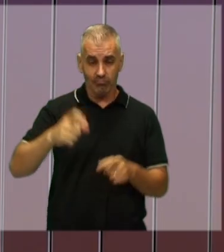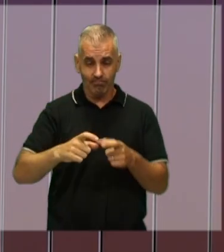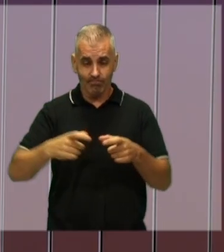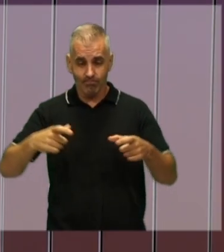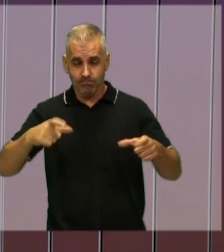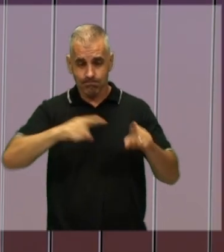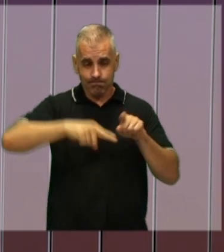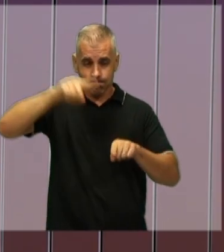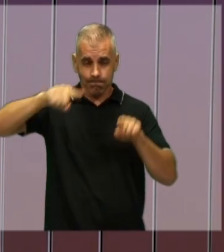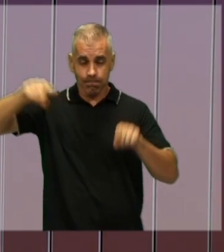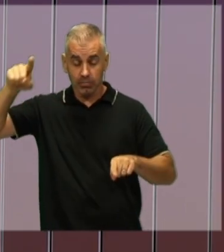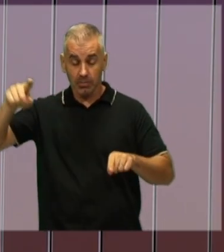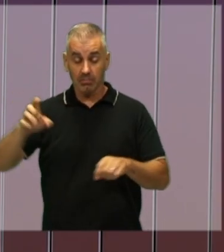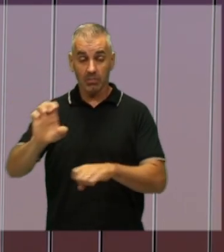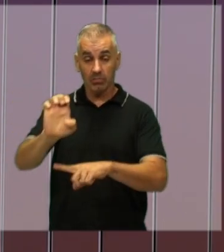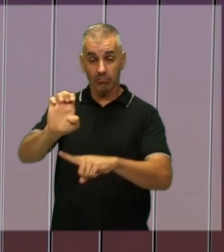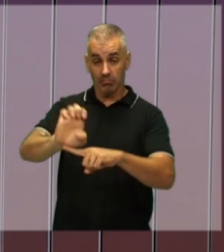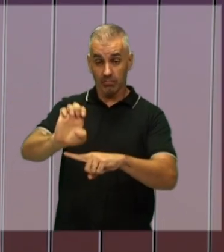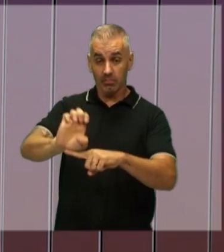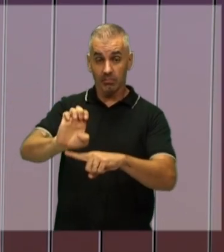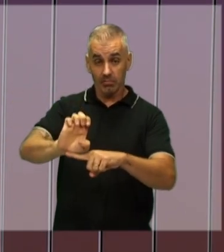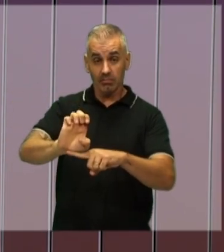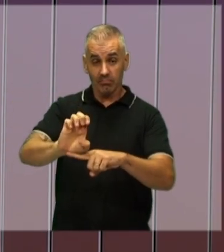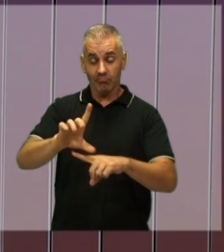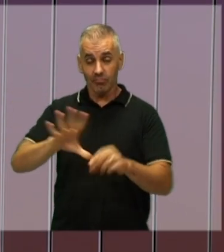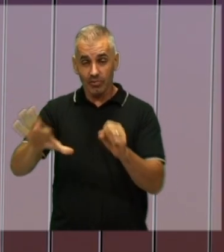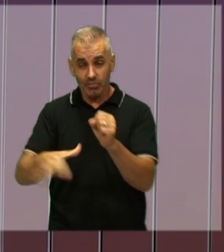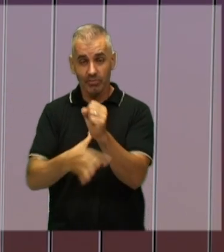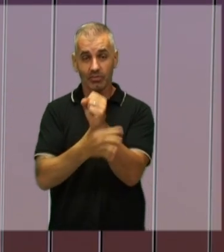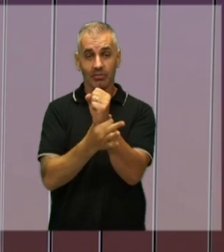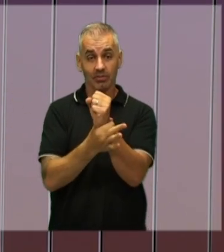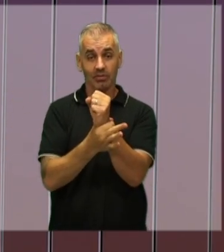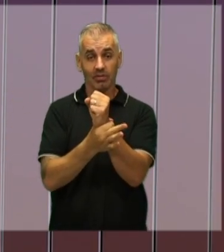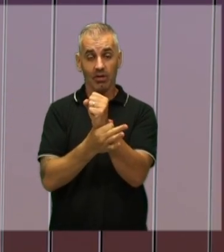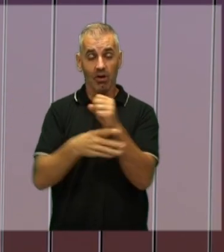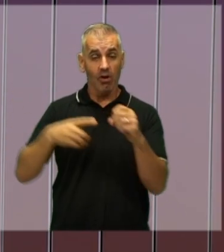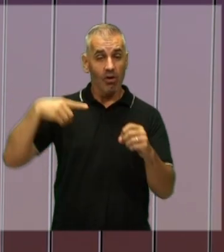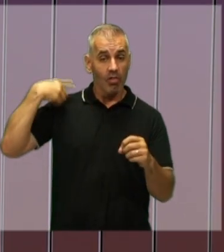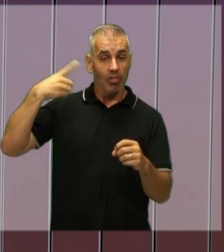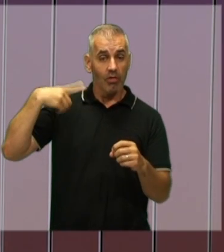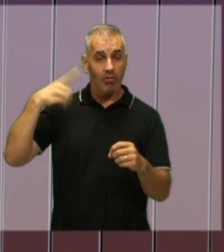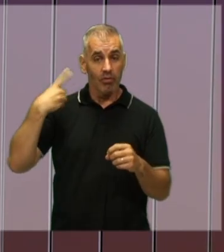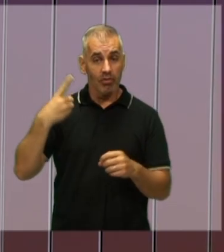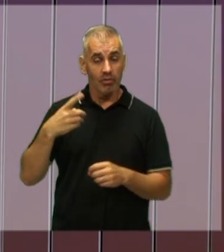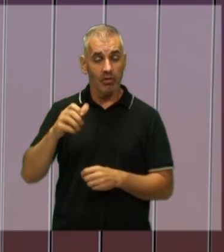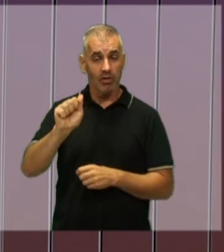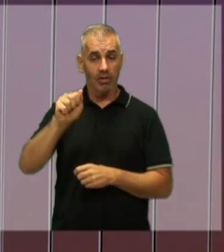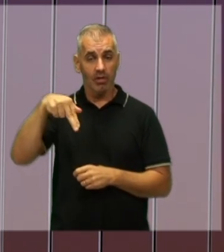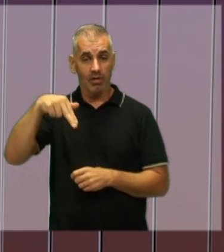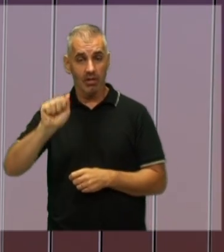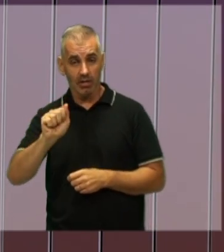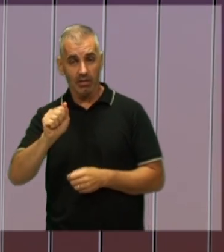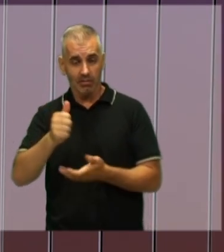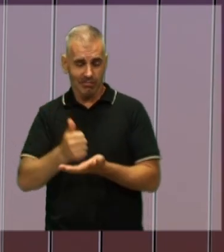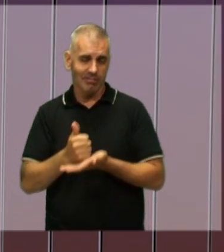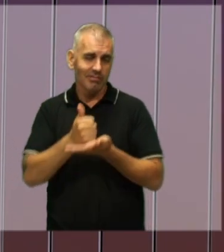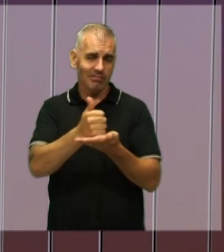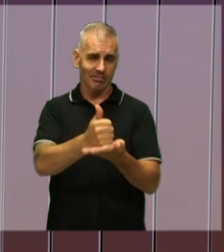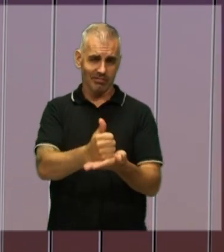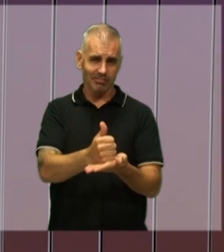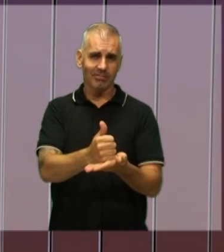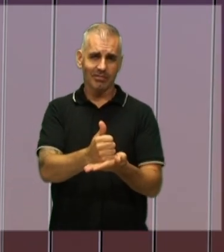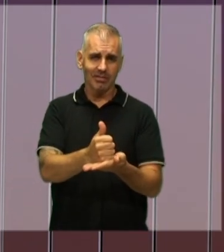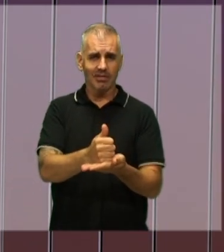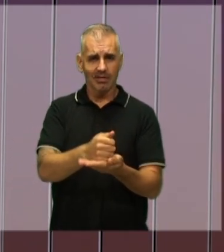No Estado, temos uma boa segurança. A deputada Ana, que eu apoio, que eu represento aqui, tem um